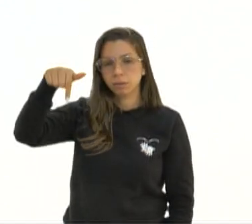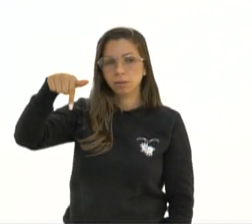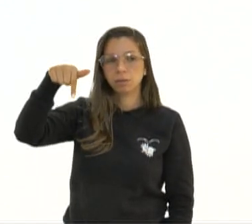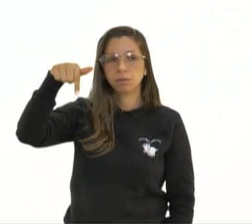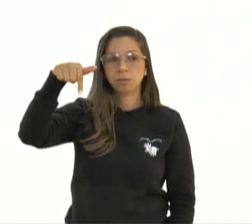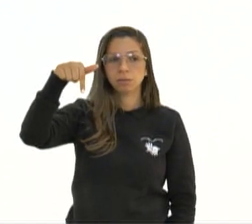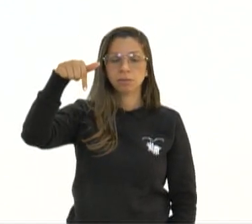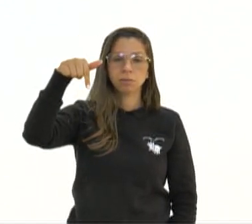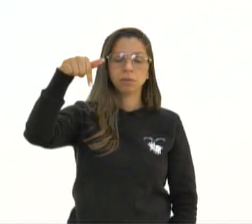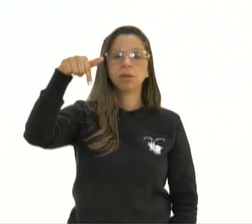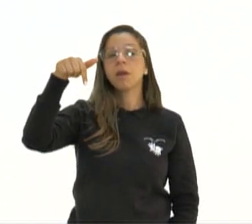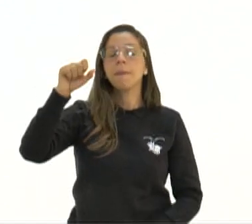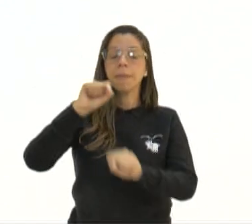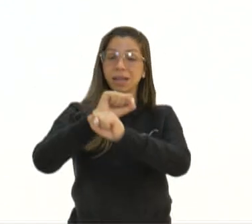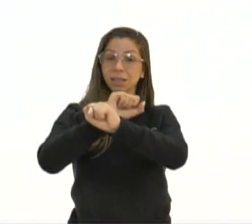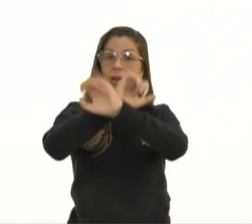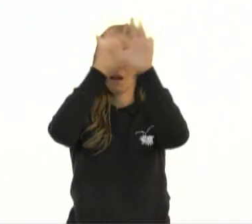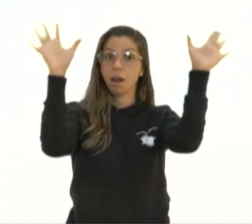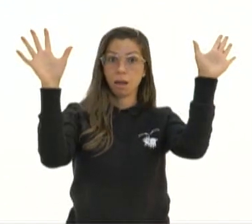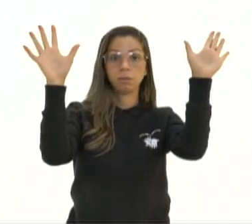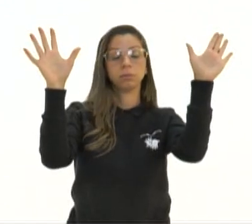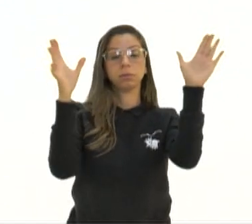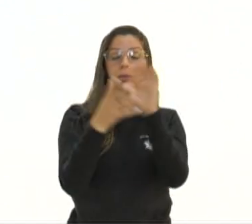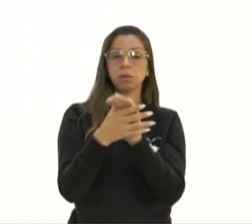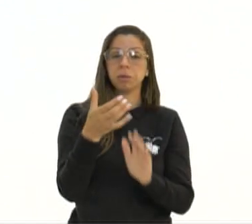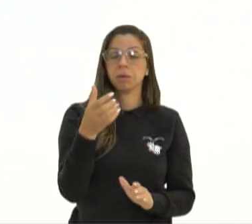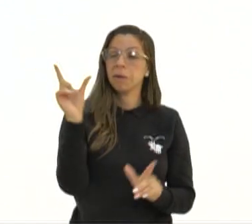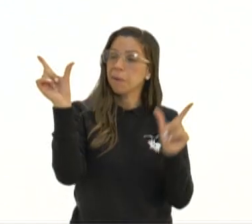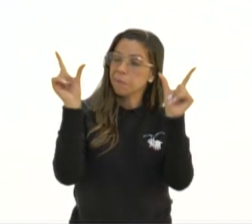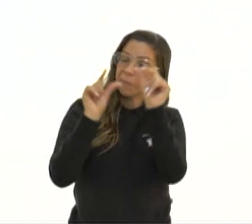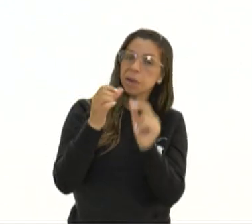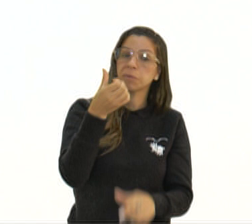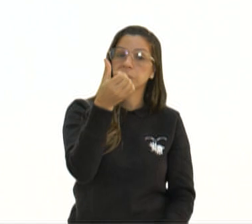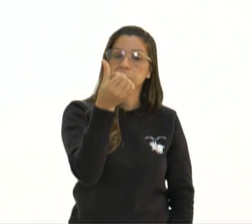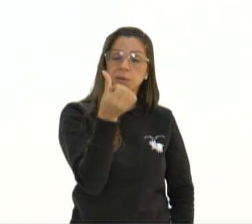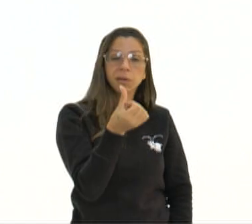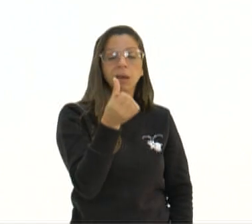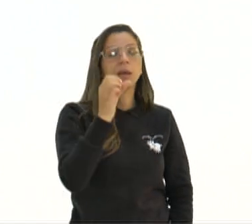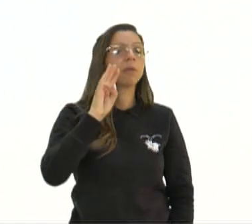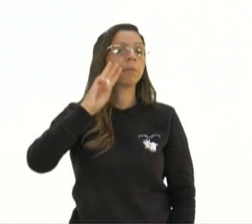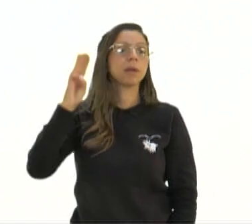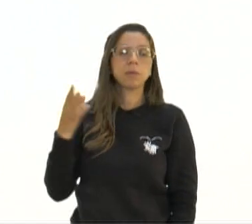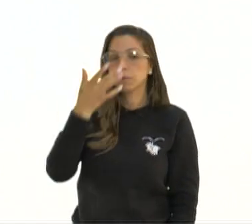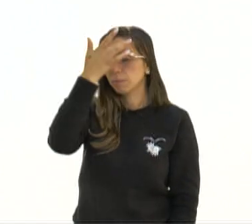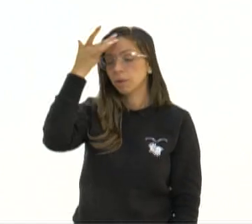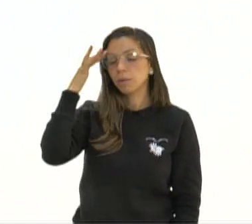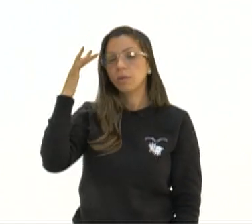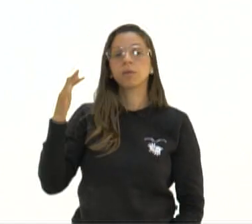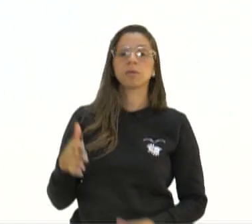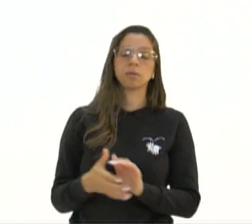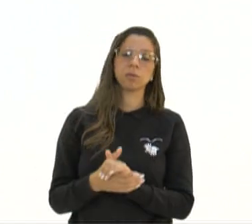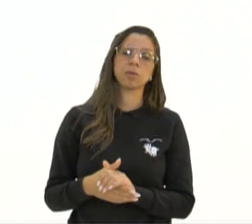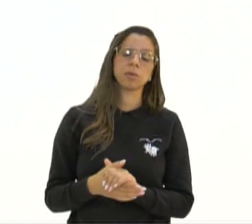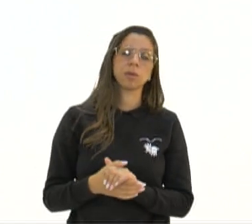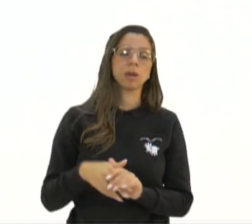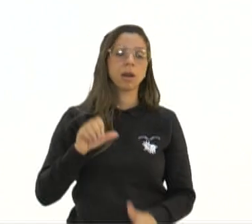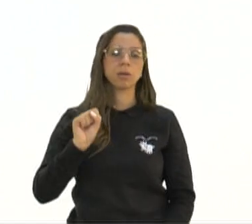as áreas mais claras com menos de 6 milhões de pessoas, lá na Guiana, Suriname, as Guianas e o